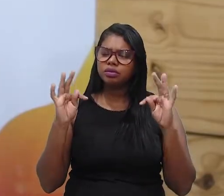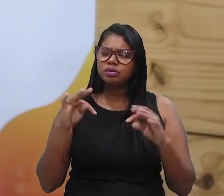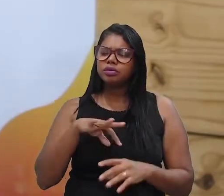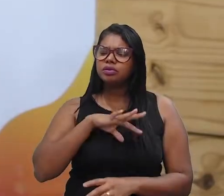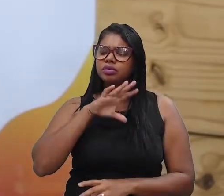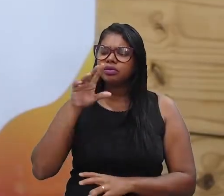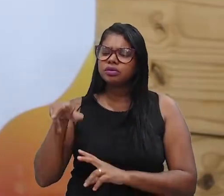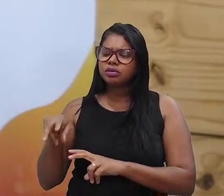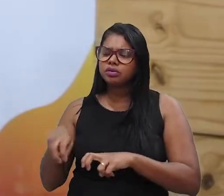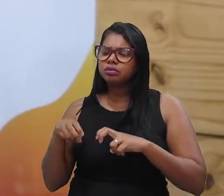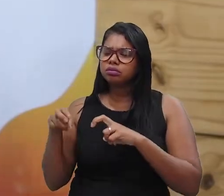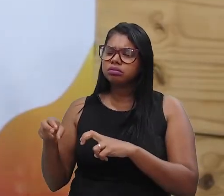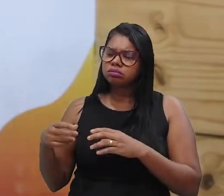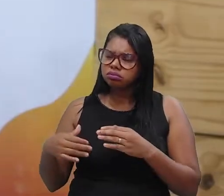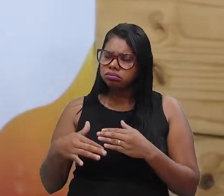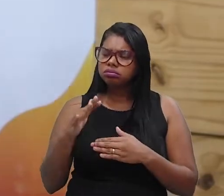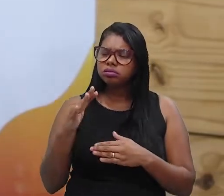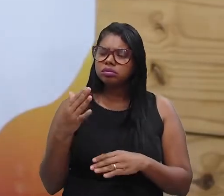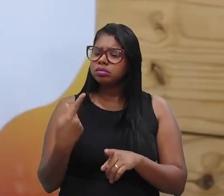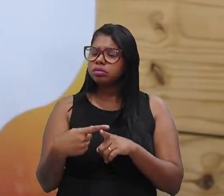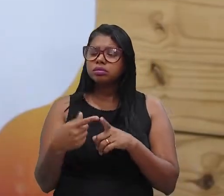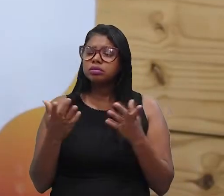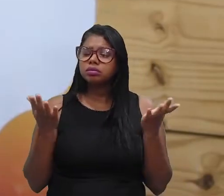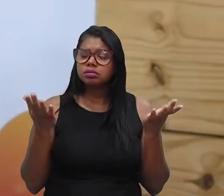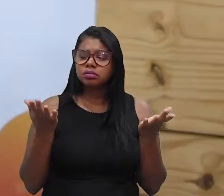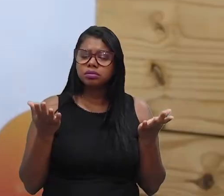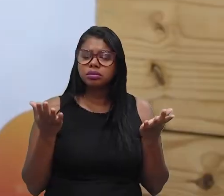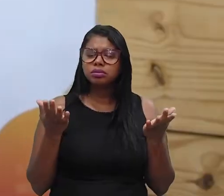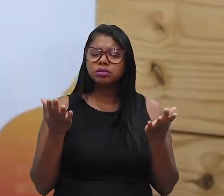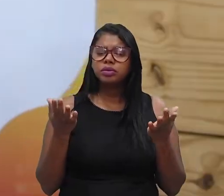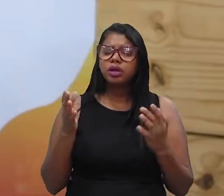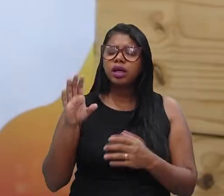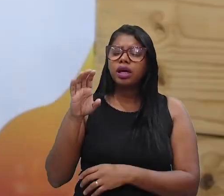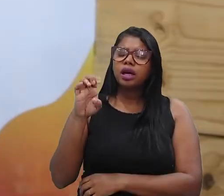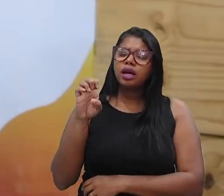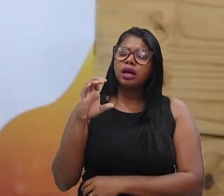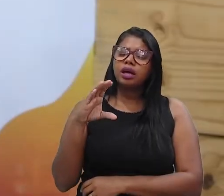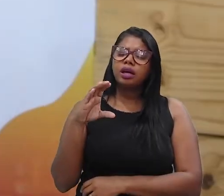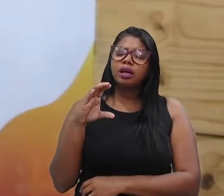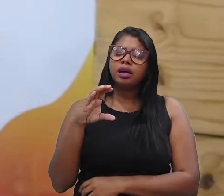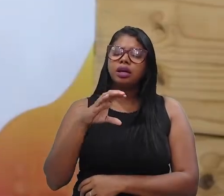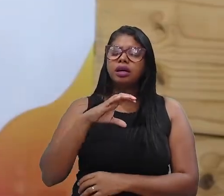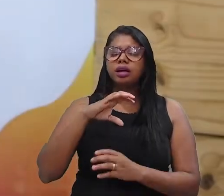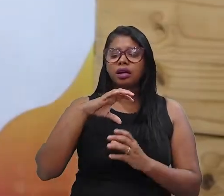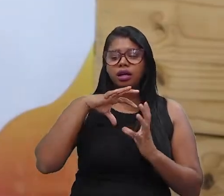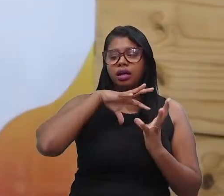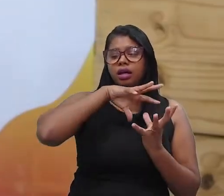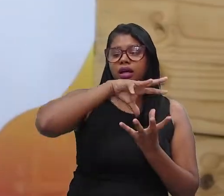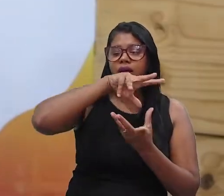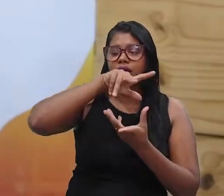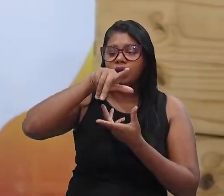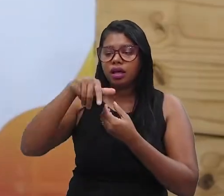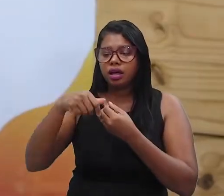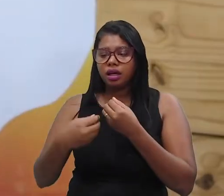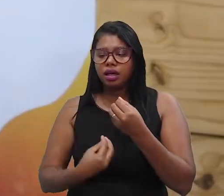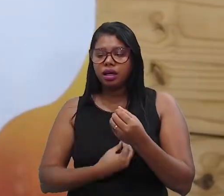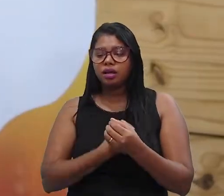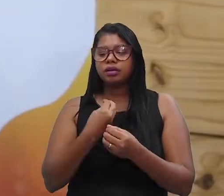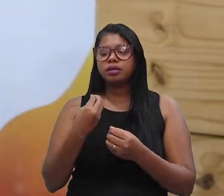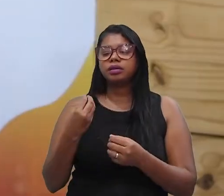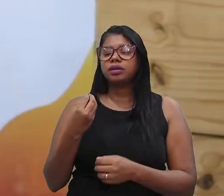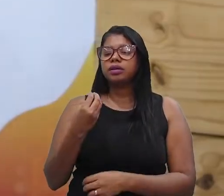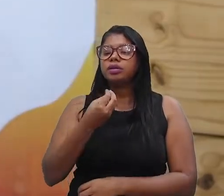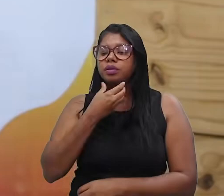Isso é uma tendência. Por quê? Porque a ecologia é a base da sustentação do homem. Nós